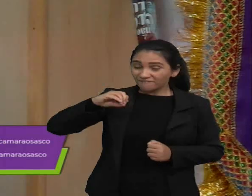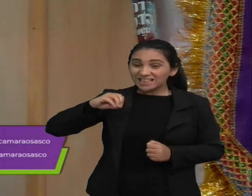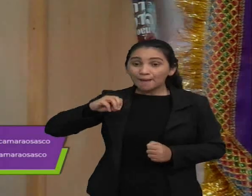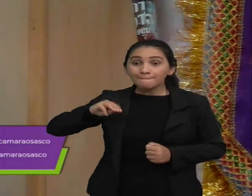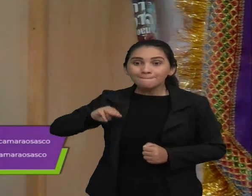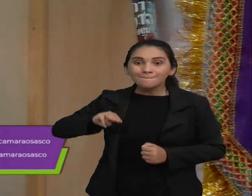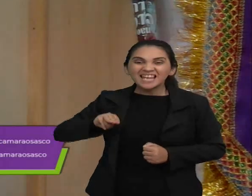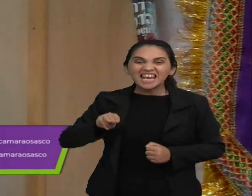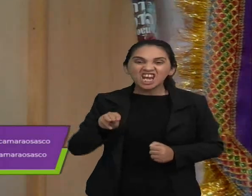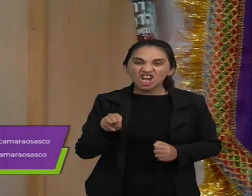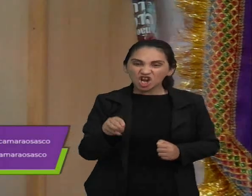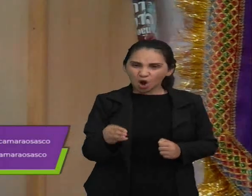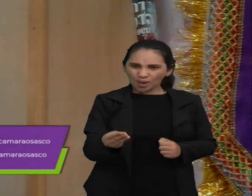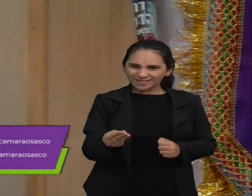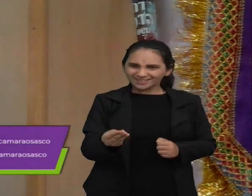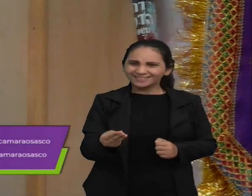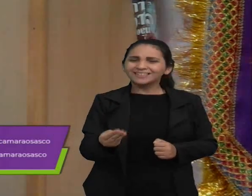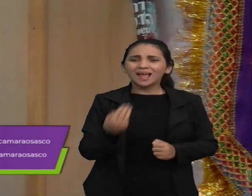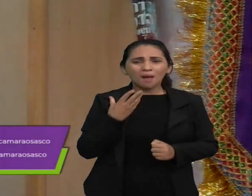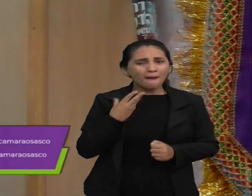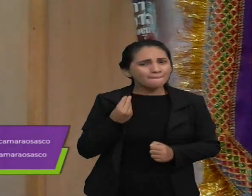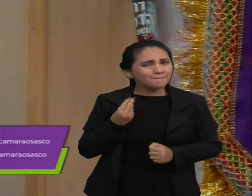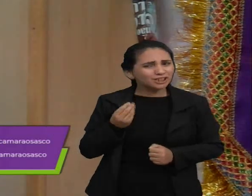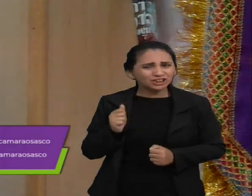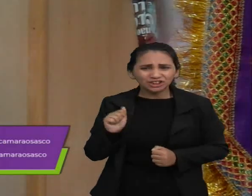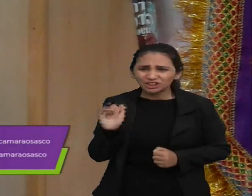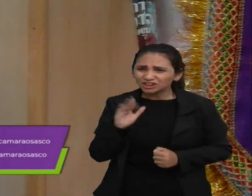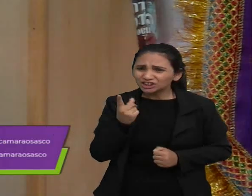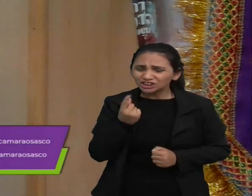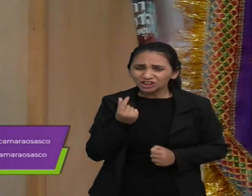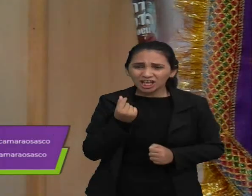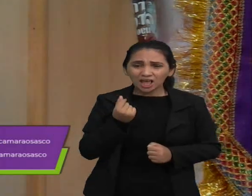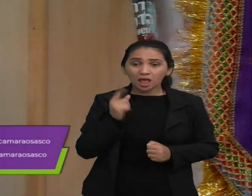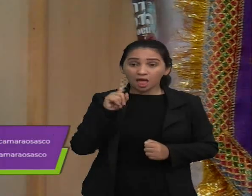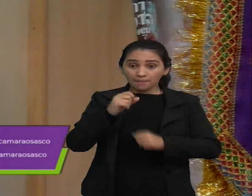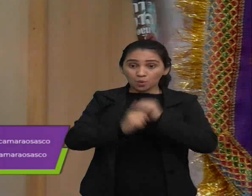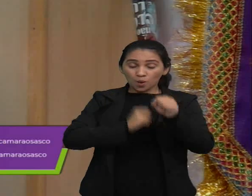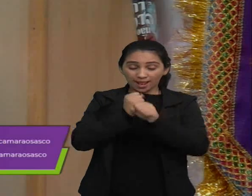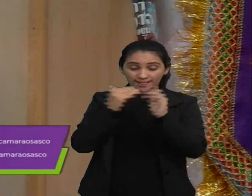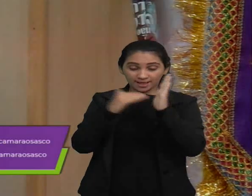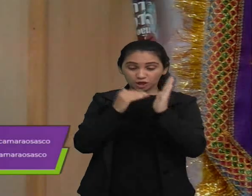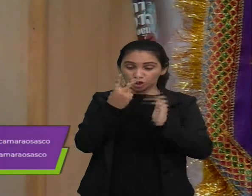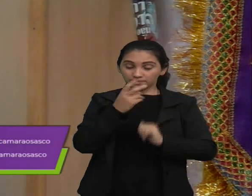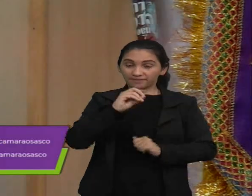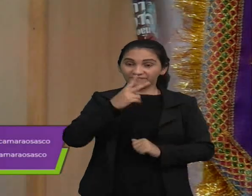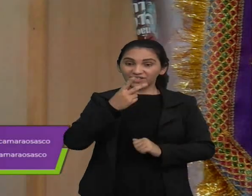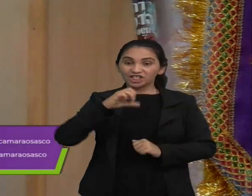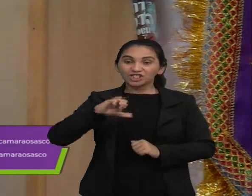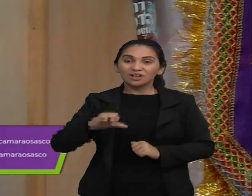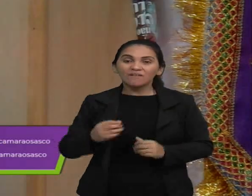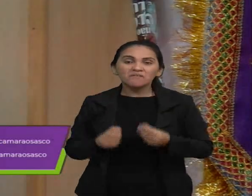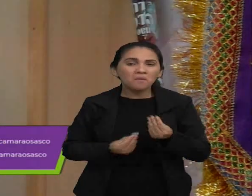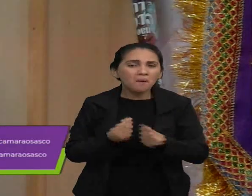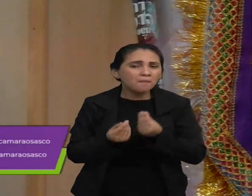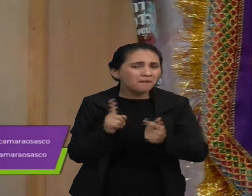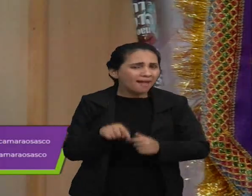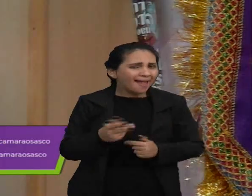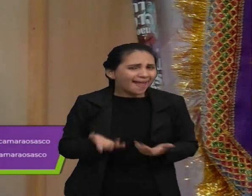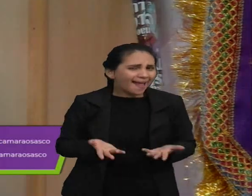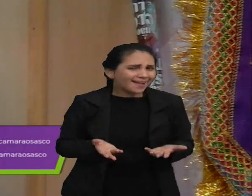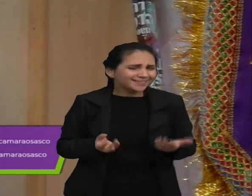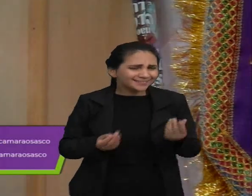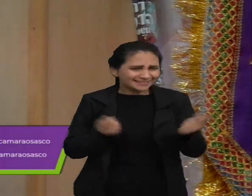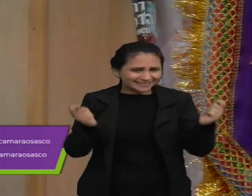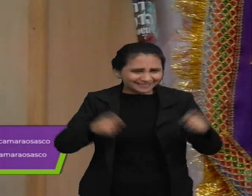universalização da água e tratamento de esgoto aqui em Osasco até 2029 qual que é a vantagem que o